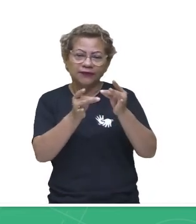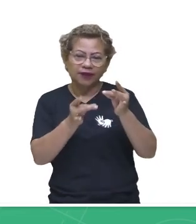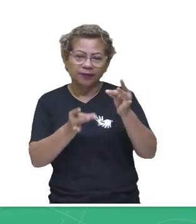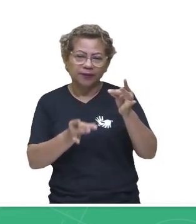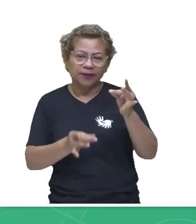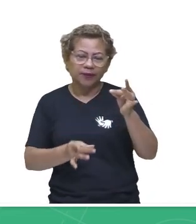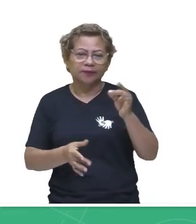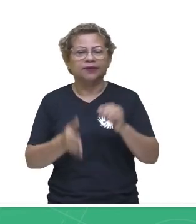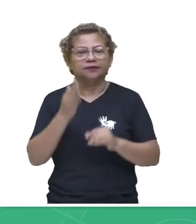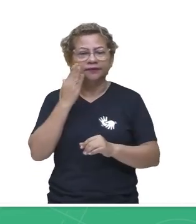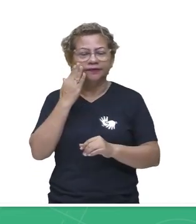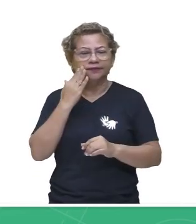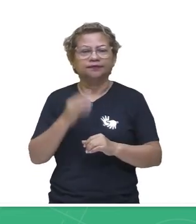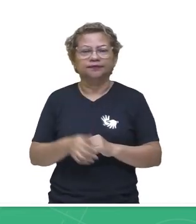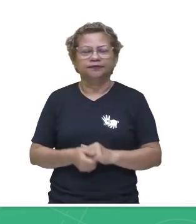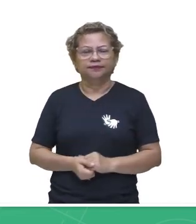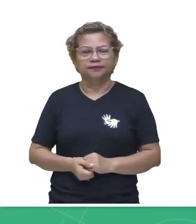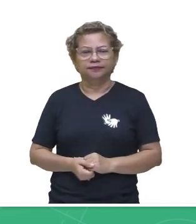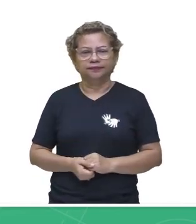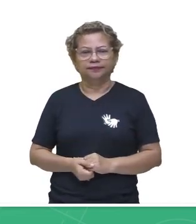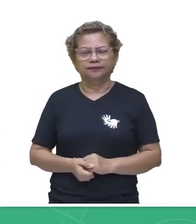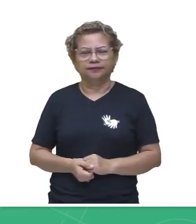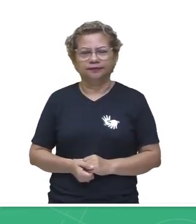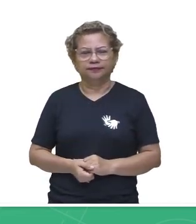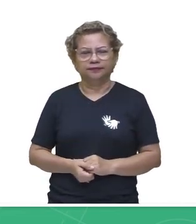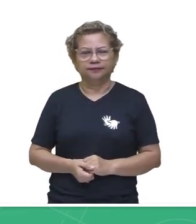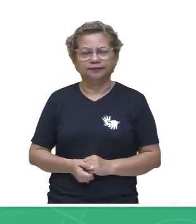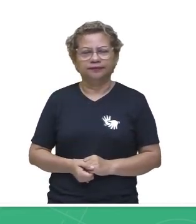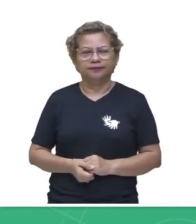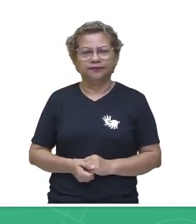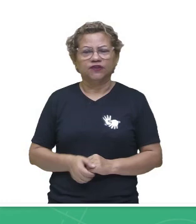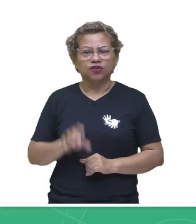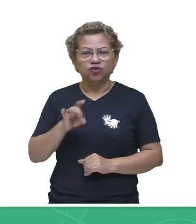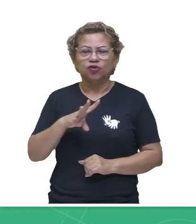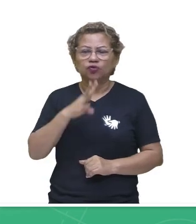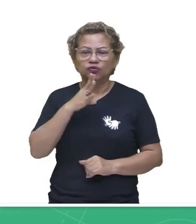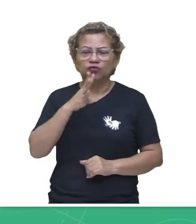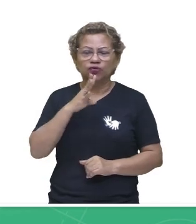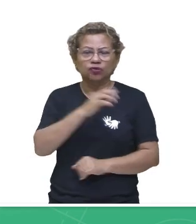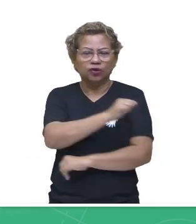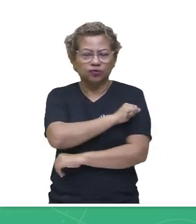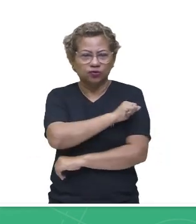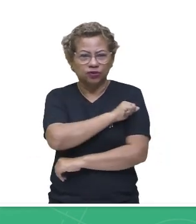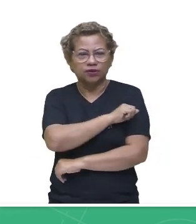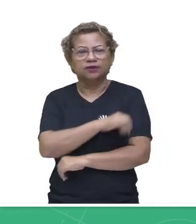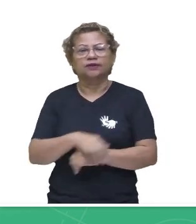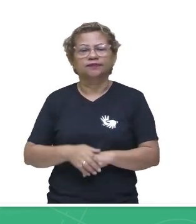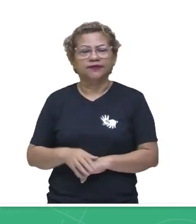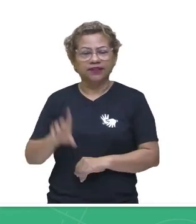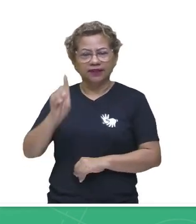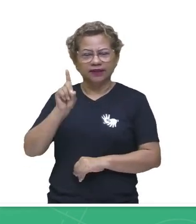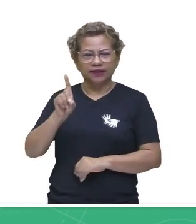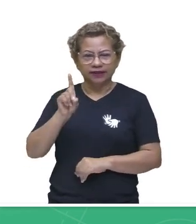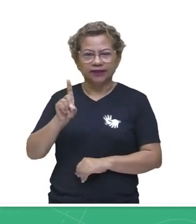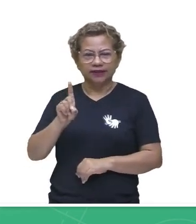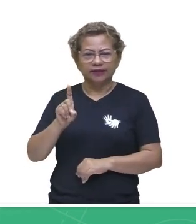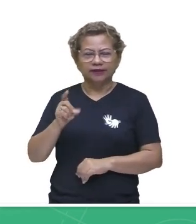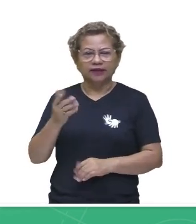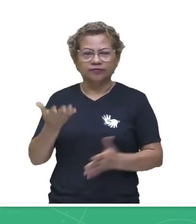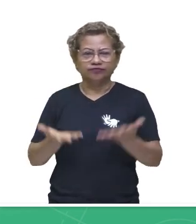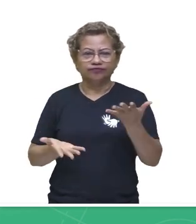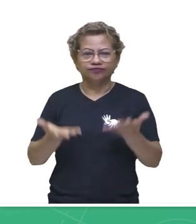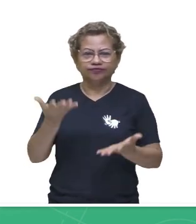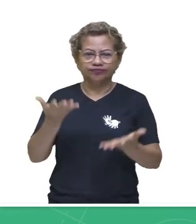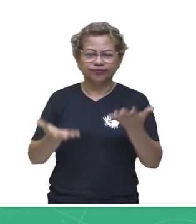Tá? A D diz, olha, equilíbrio no número de óbitos entre população adulta e